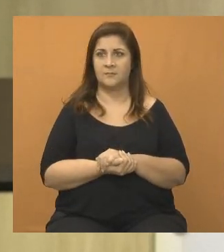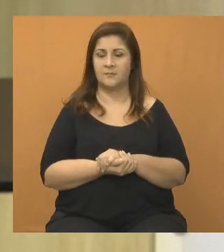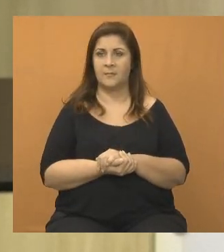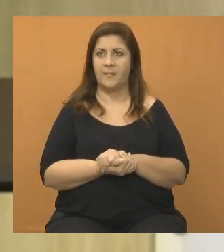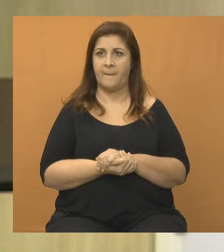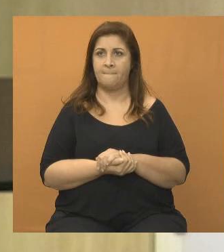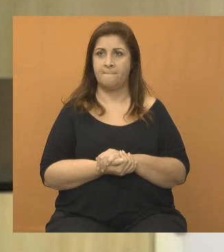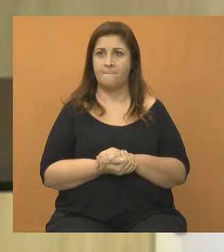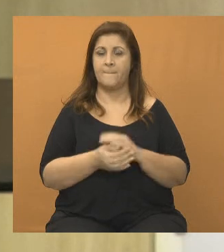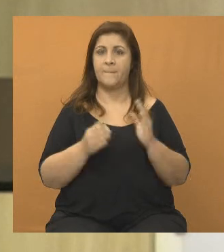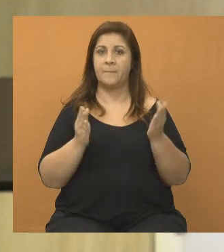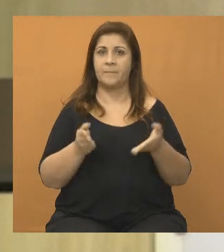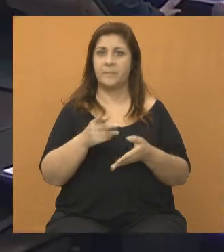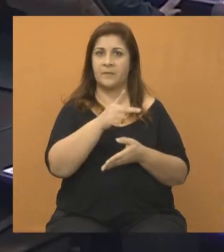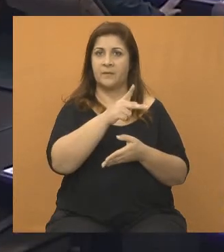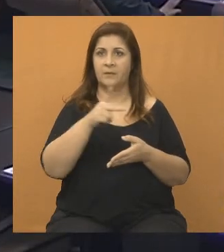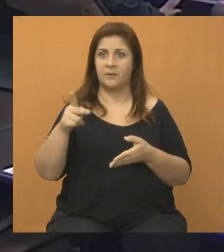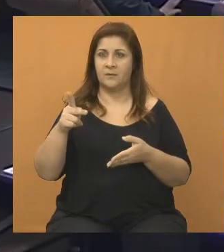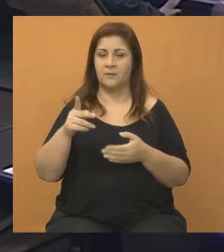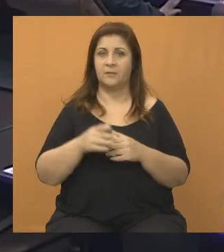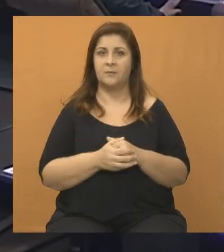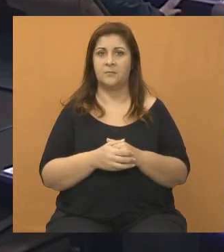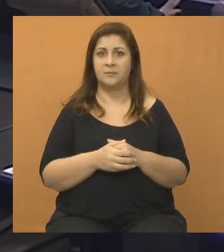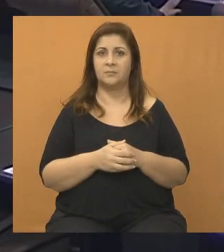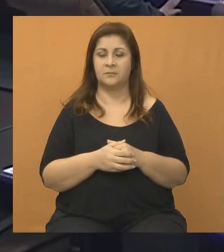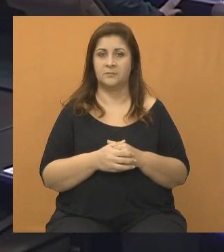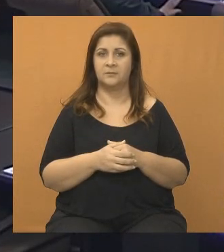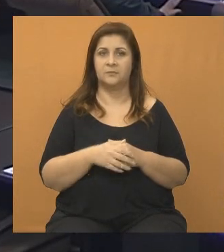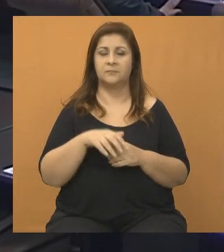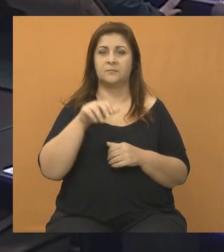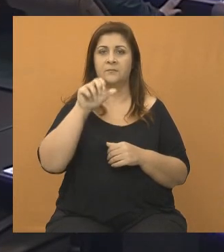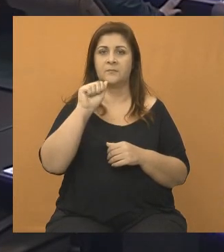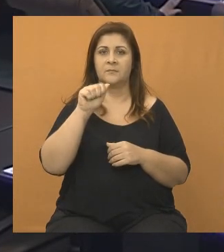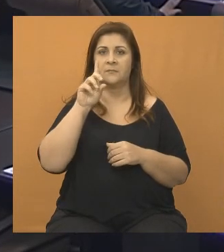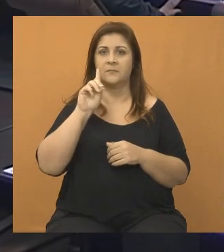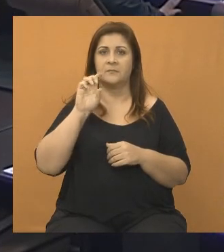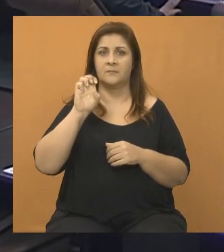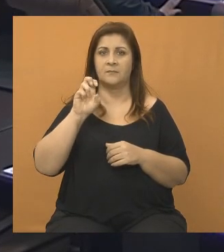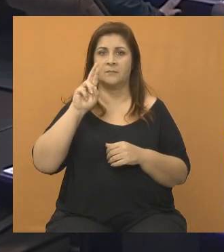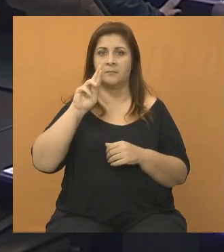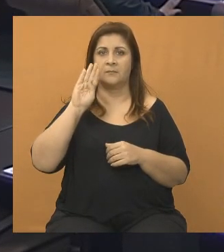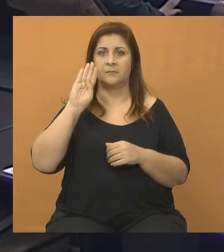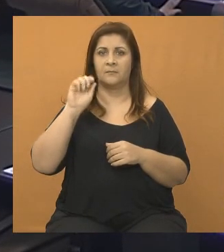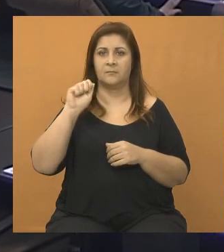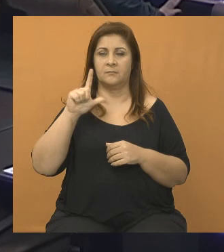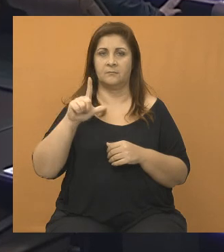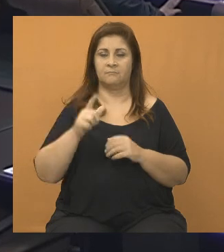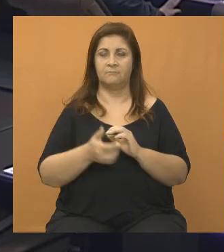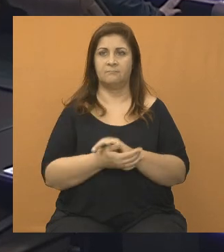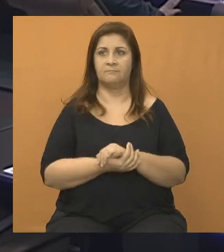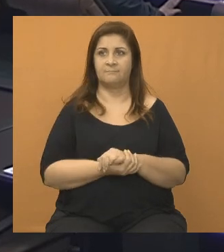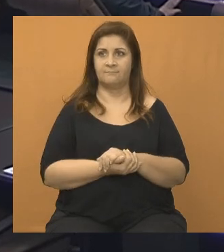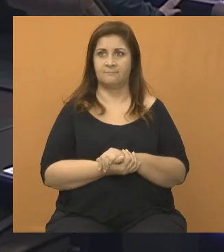presidente dessa audiência pública hoje, que é o vereador Adeval Sodré.